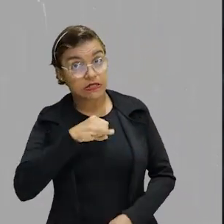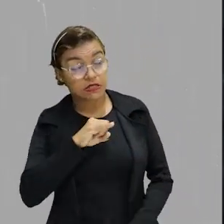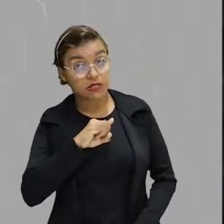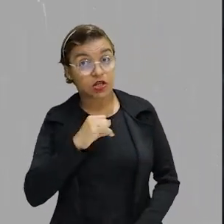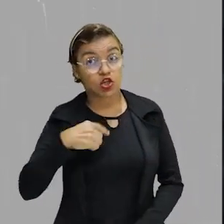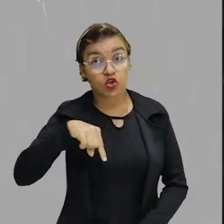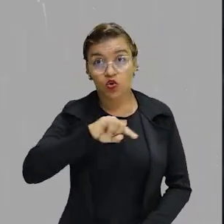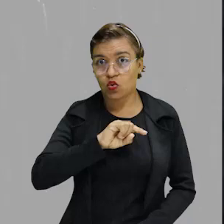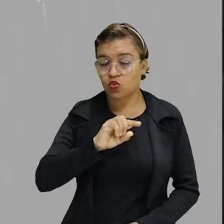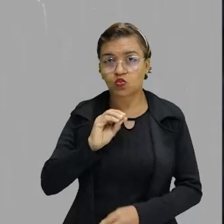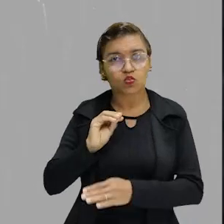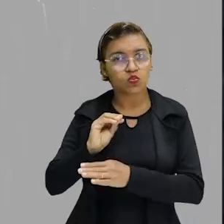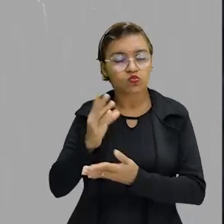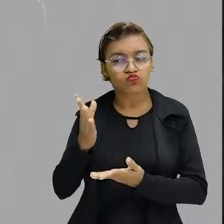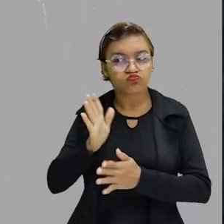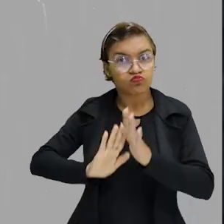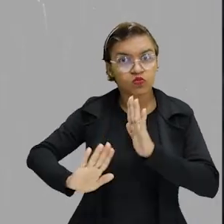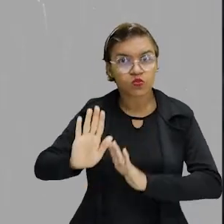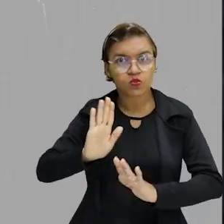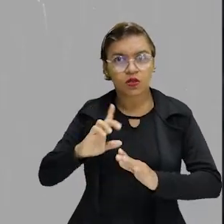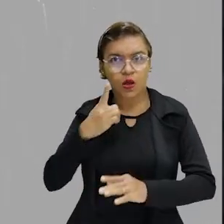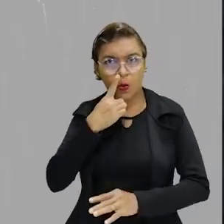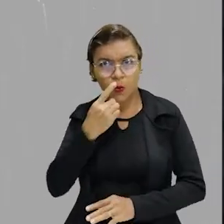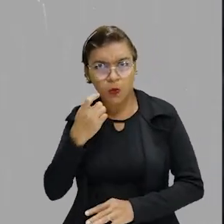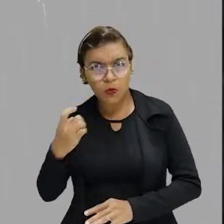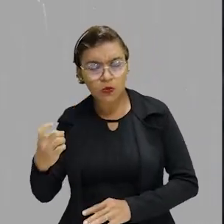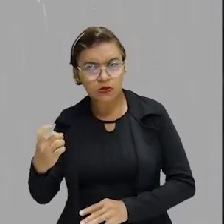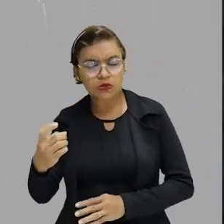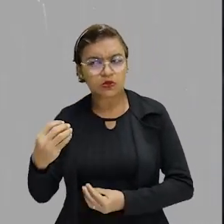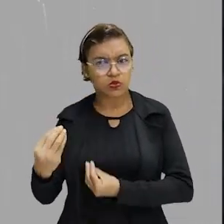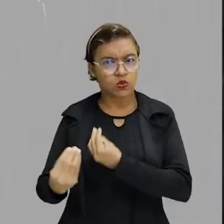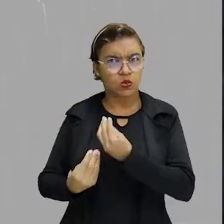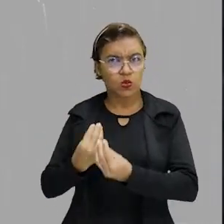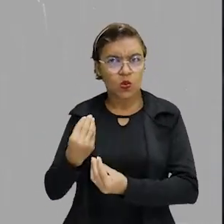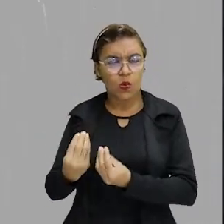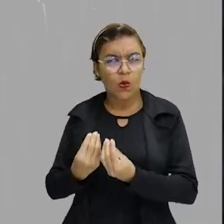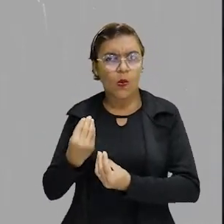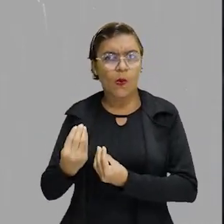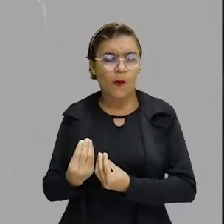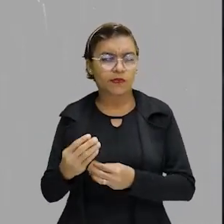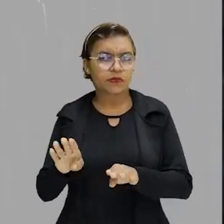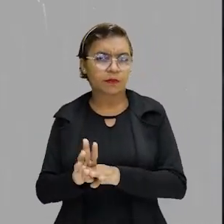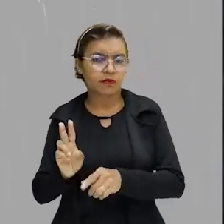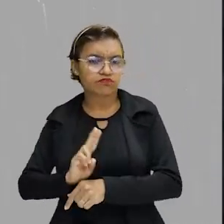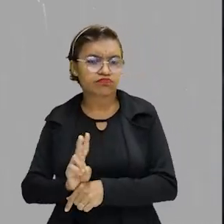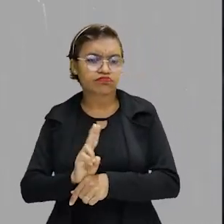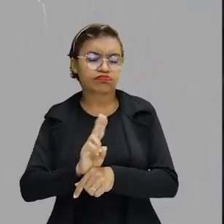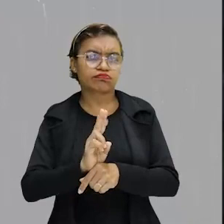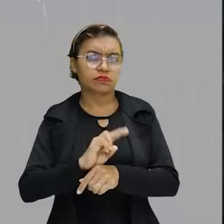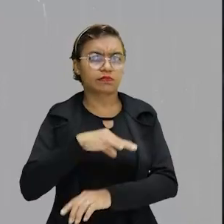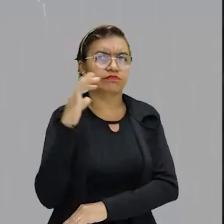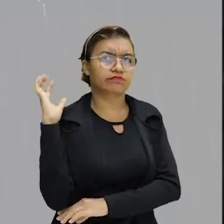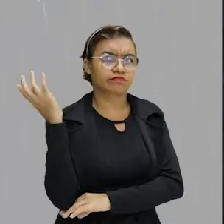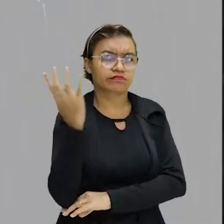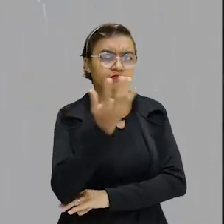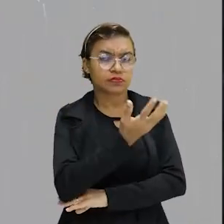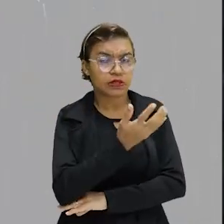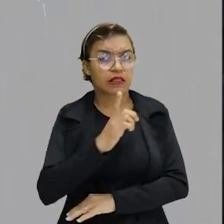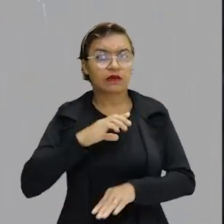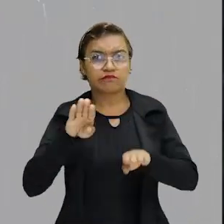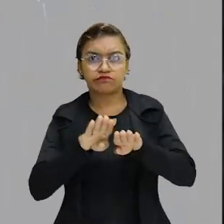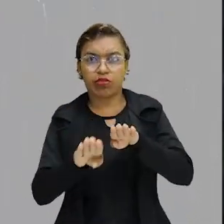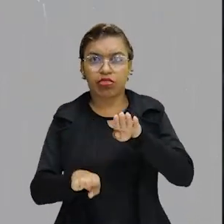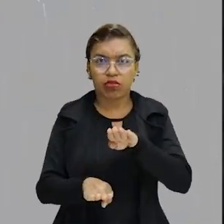se não tem um cuidado com a preservação ambiental, consequentemente, a gente vai ter aí um desequilíbrio ambiental.